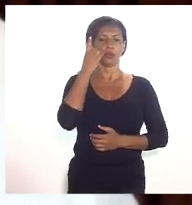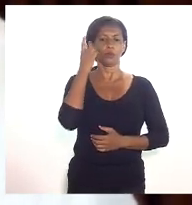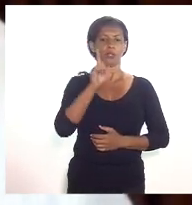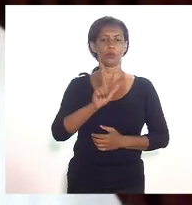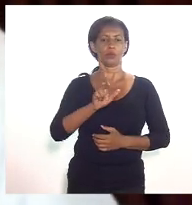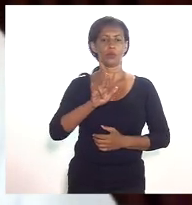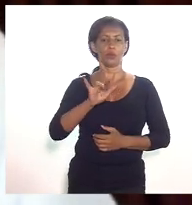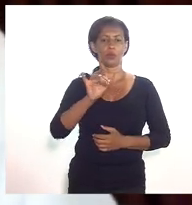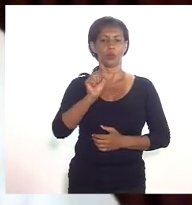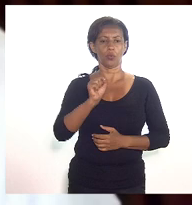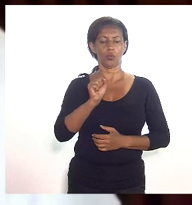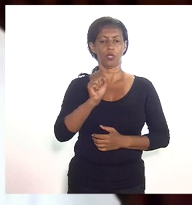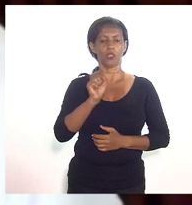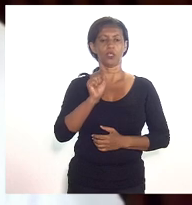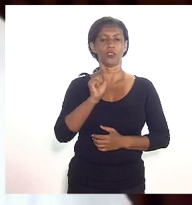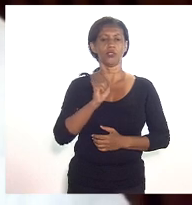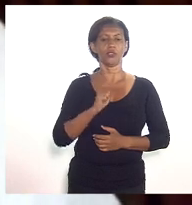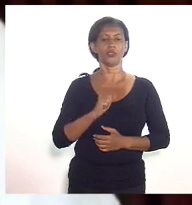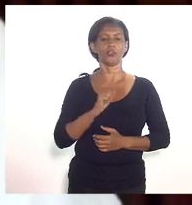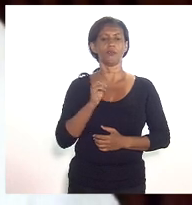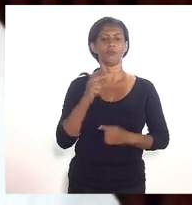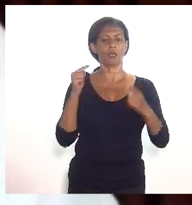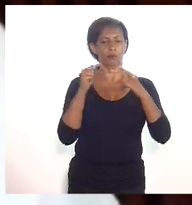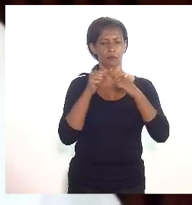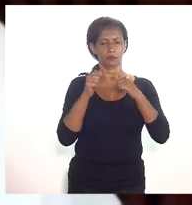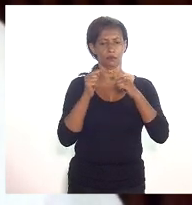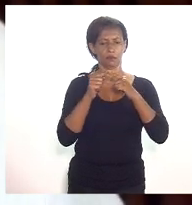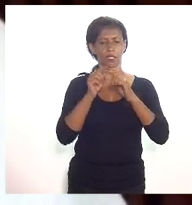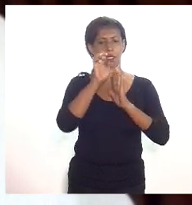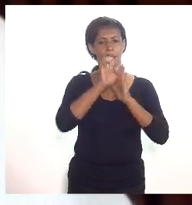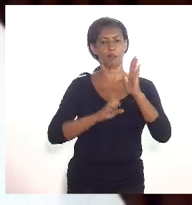O parecer é favorável às emendas 1, 2,